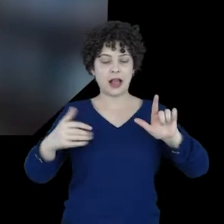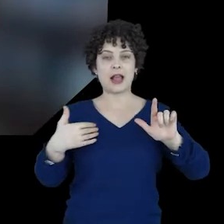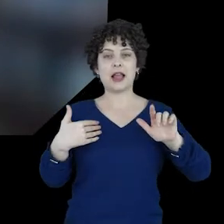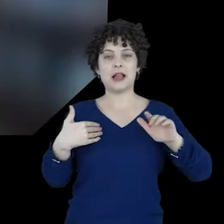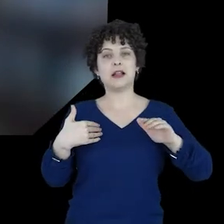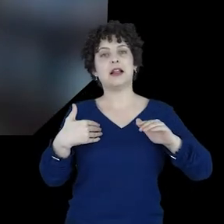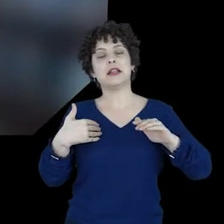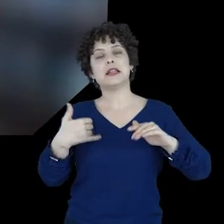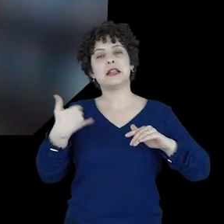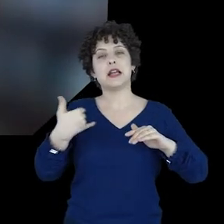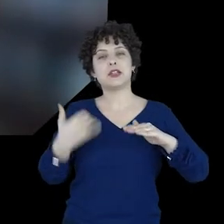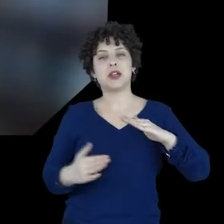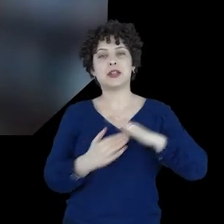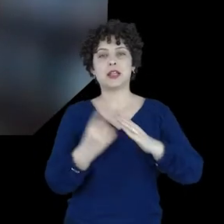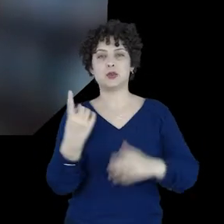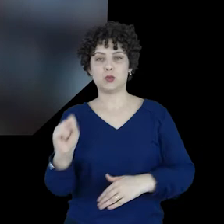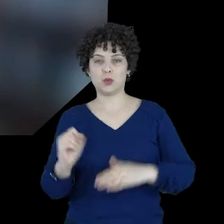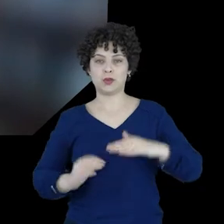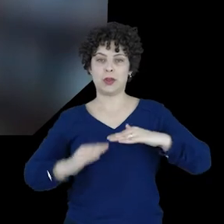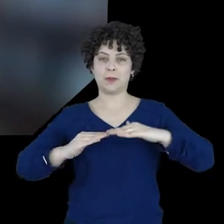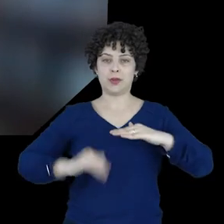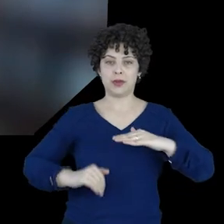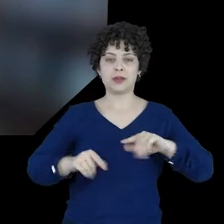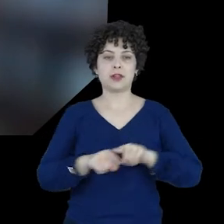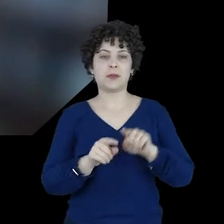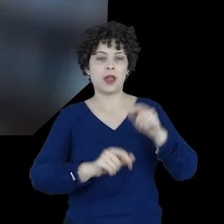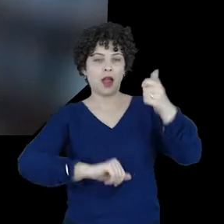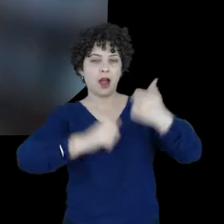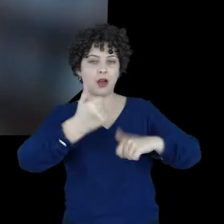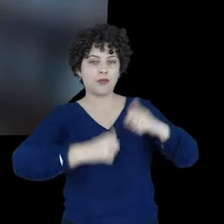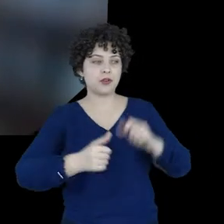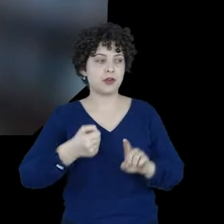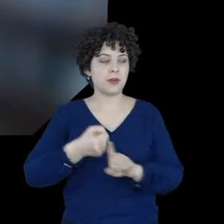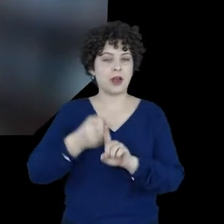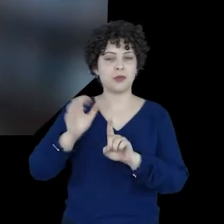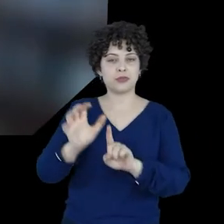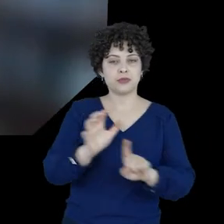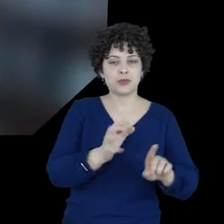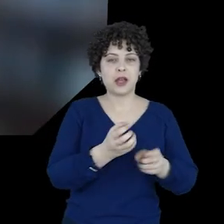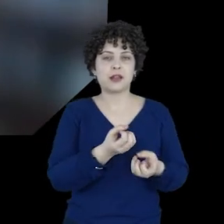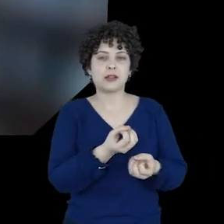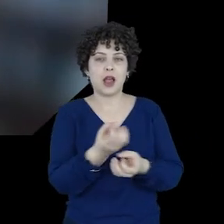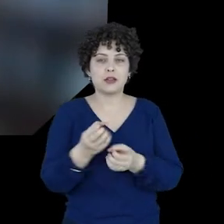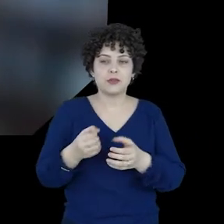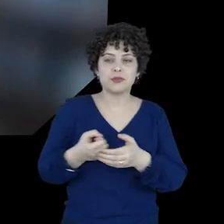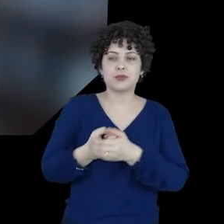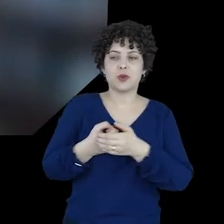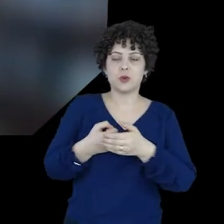18 anos incompletos, e orienta a realização de uma avaliação de impacto de proteção de dados.